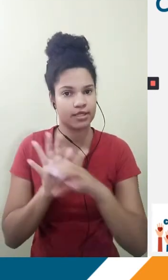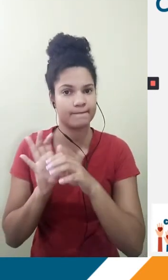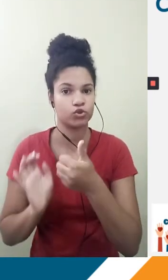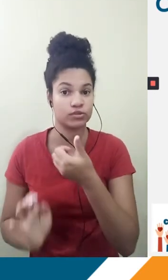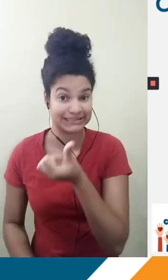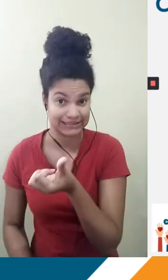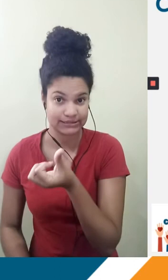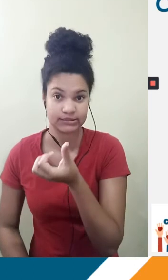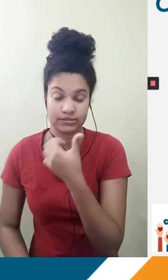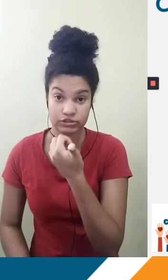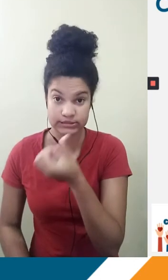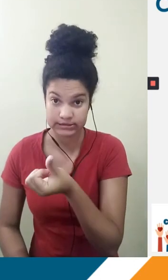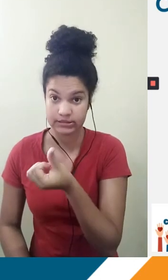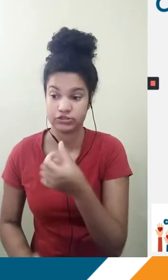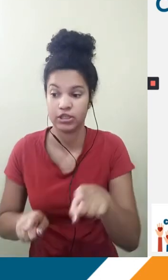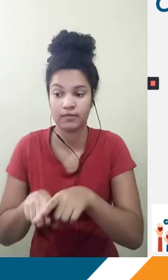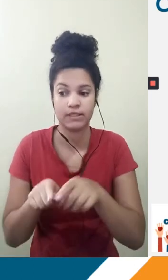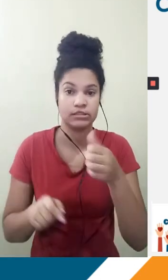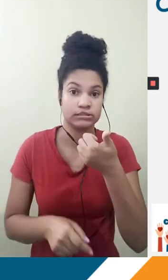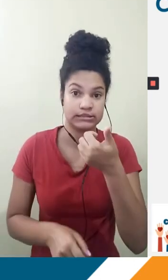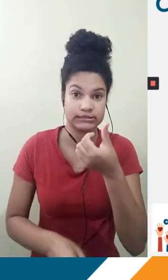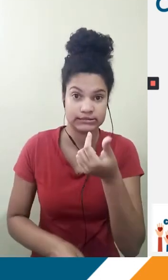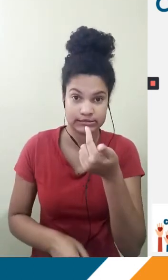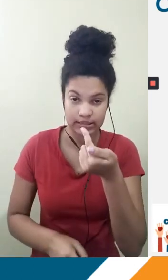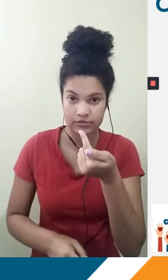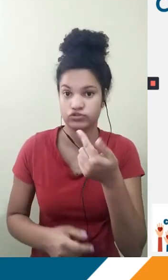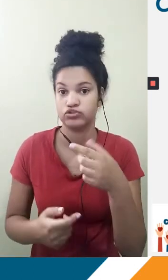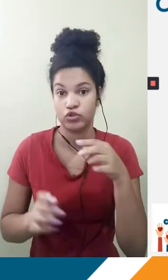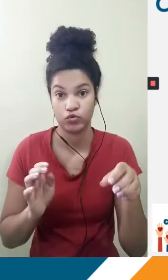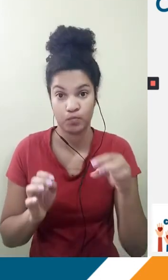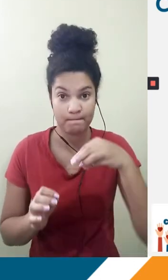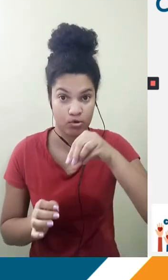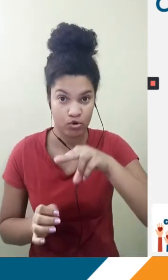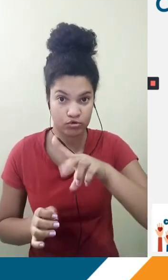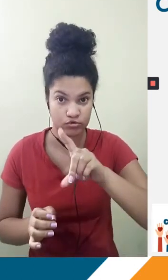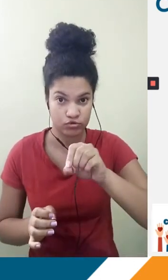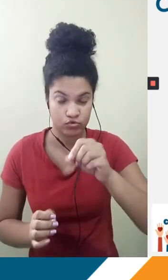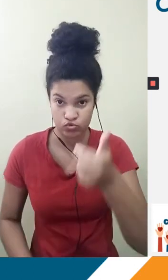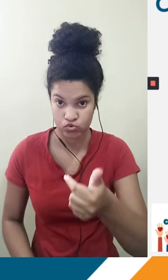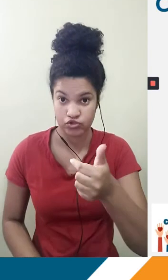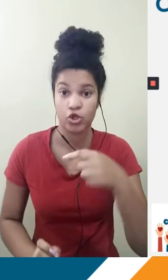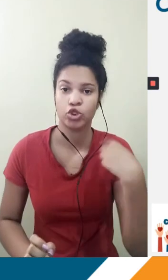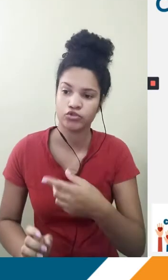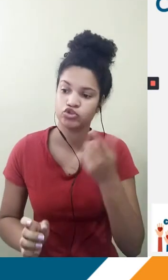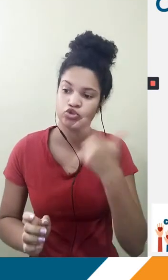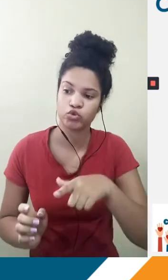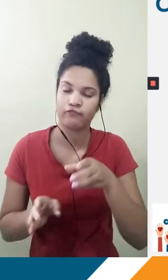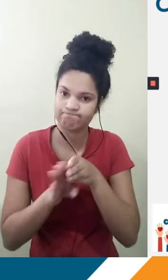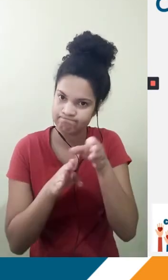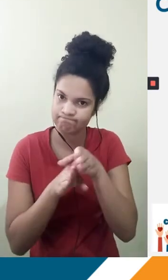2. Então, por isso, a gente novamente sugere a leitura dos capítulos, desenvolvam as atividades e os exercícios